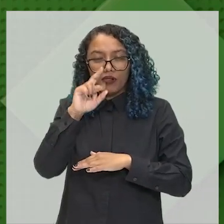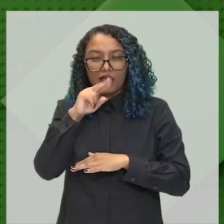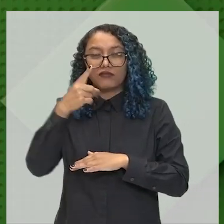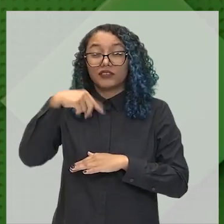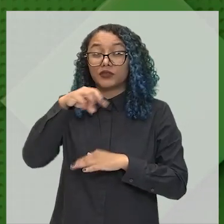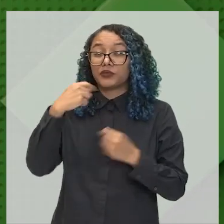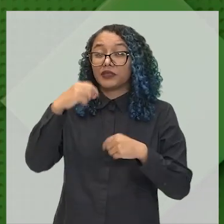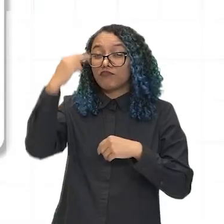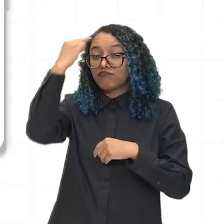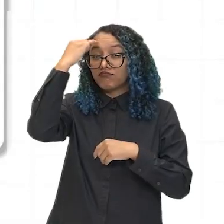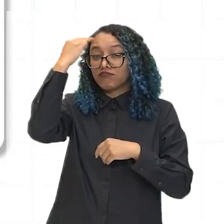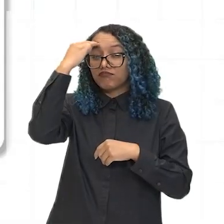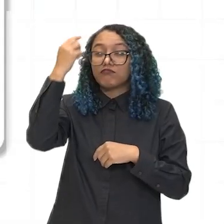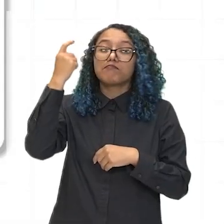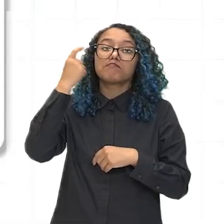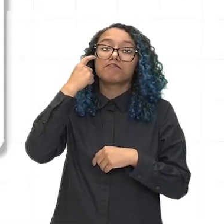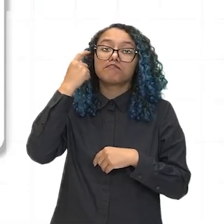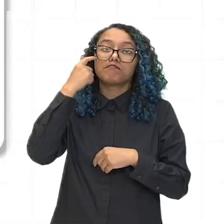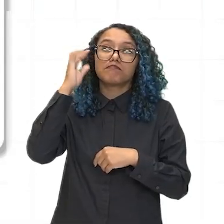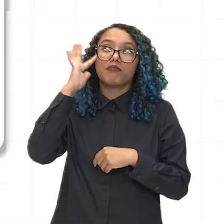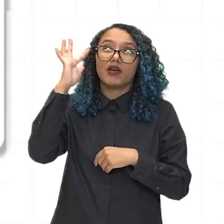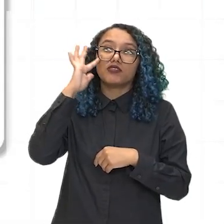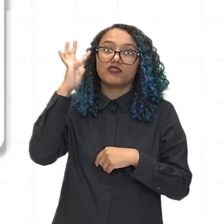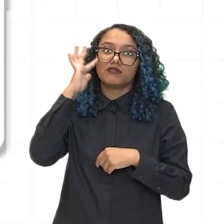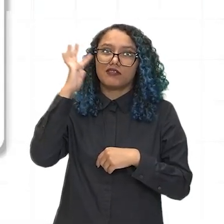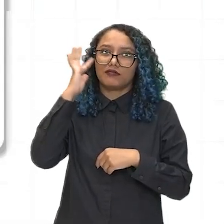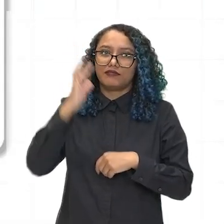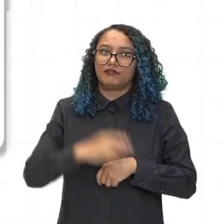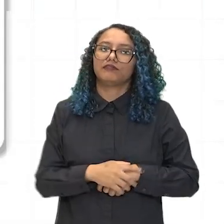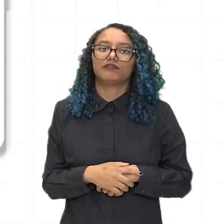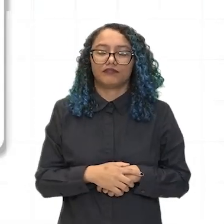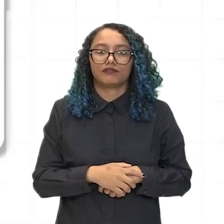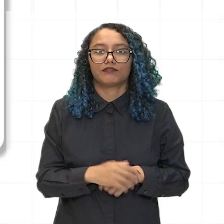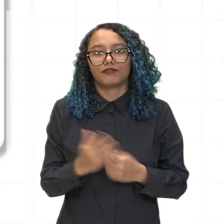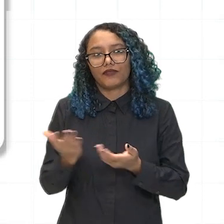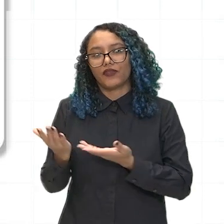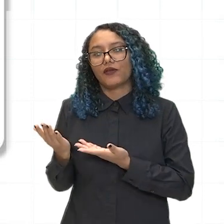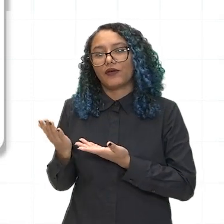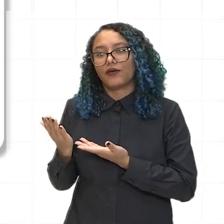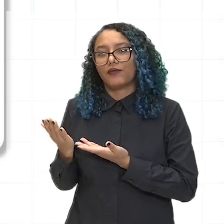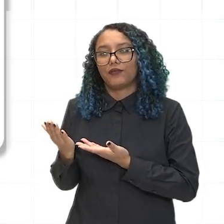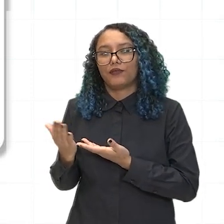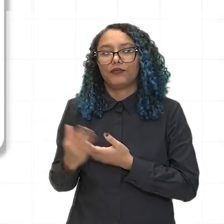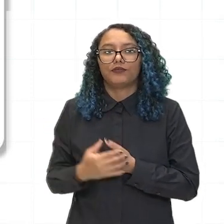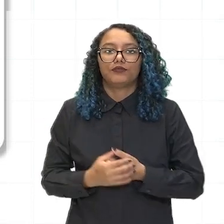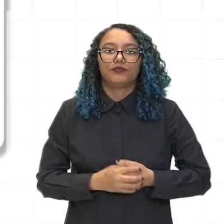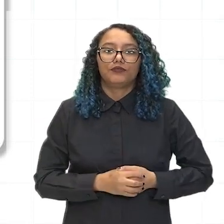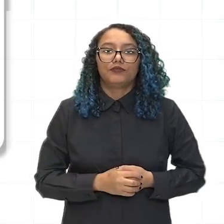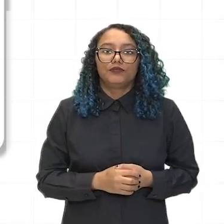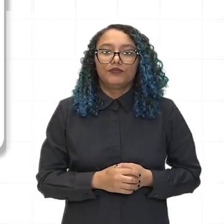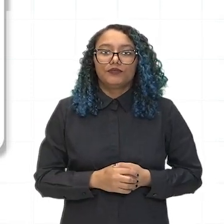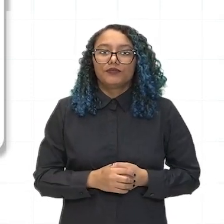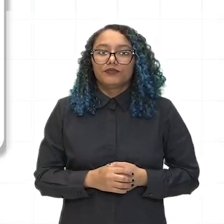fazer na sua mente. Vamos ver mais detalhes aí, olha só. É o que você tem que gravar, a linha do Equador ao meio